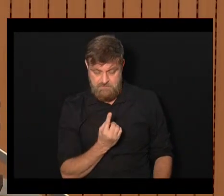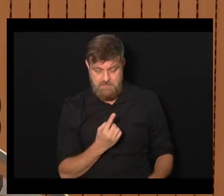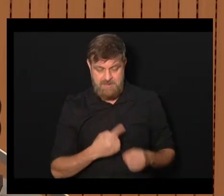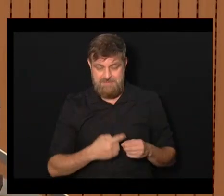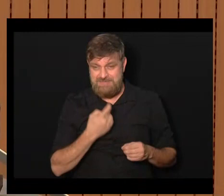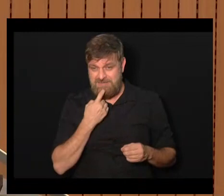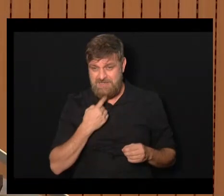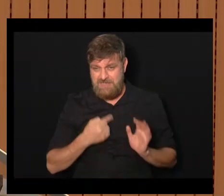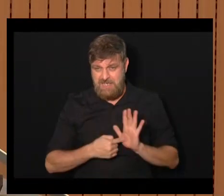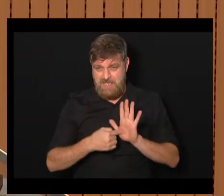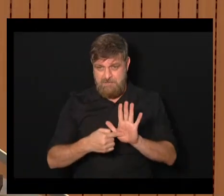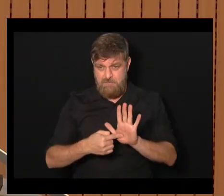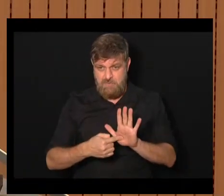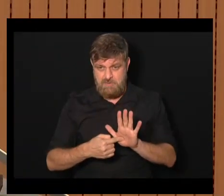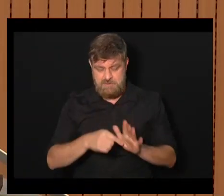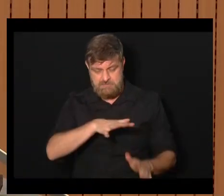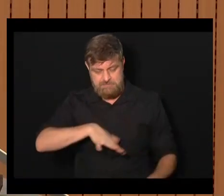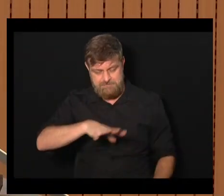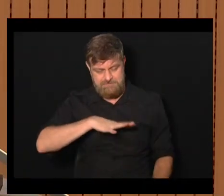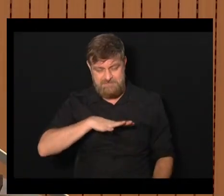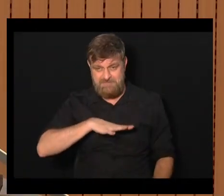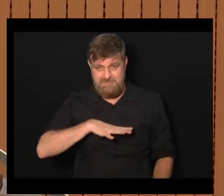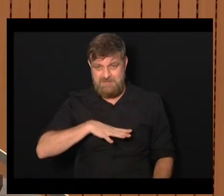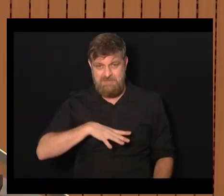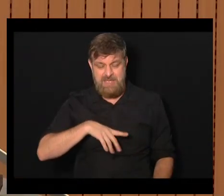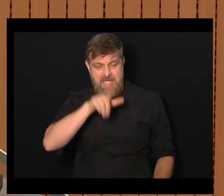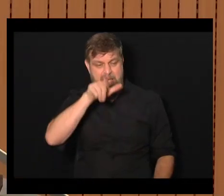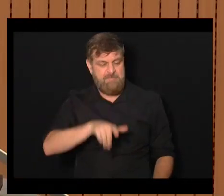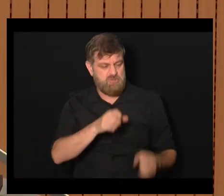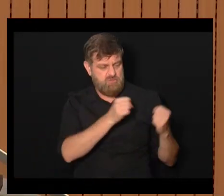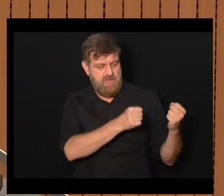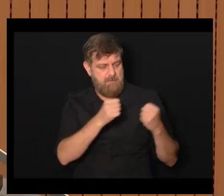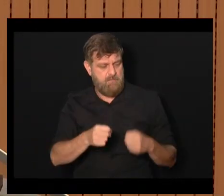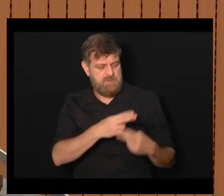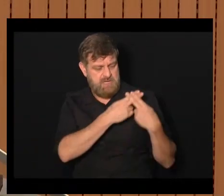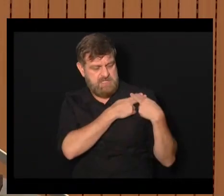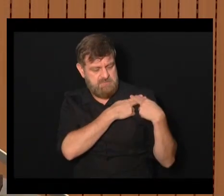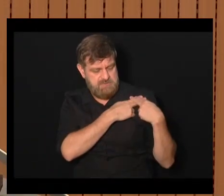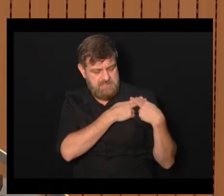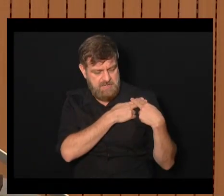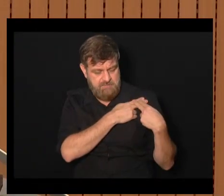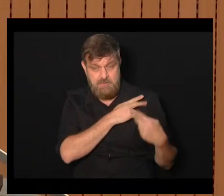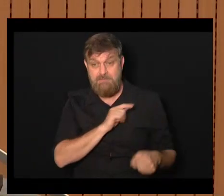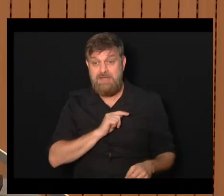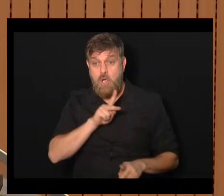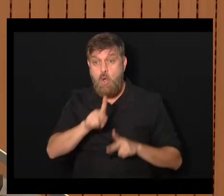a grandeza de Campinas não é de quem governa a cidade, mas sim do